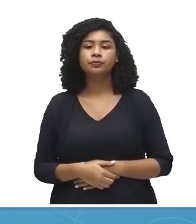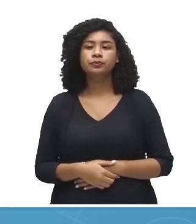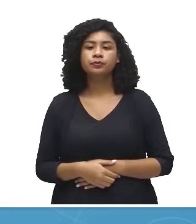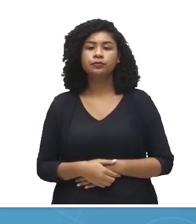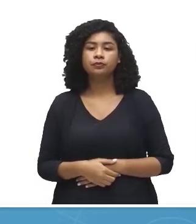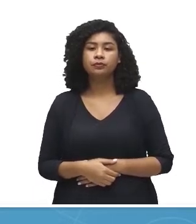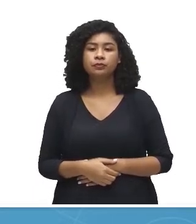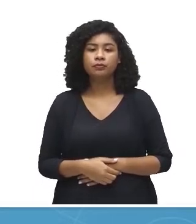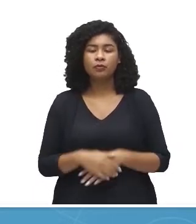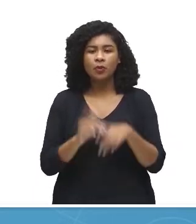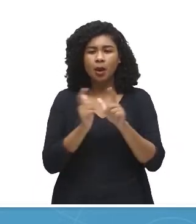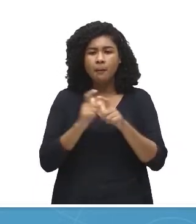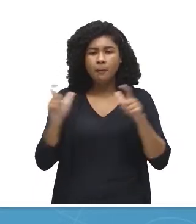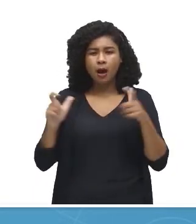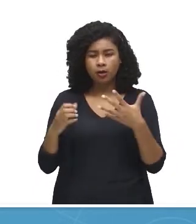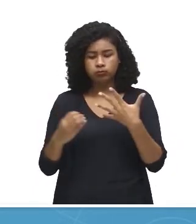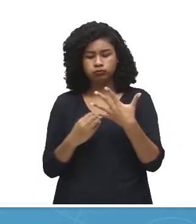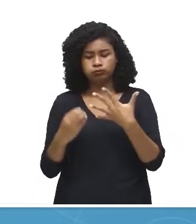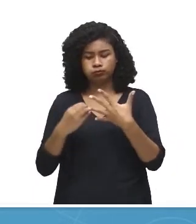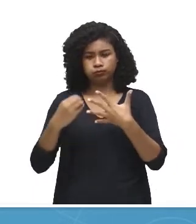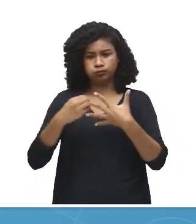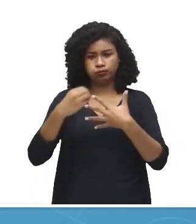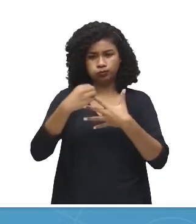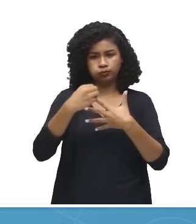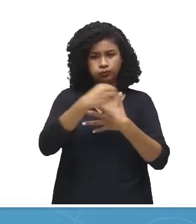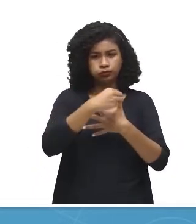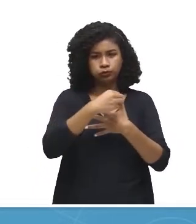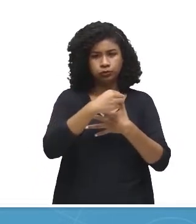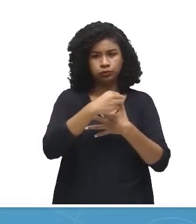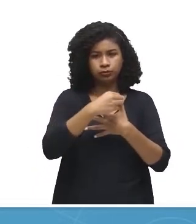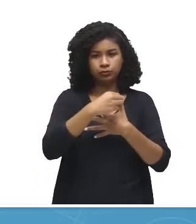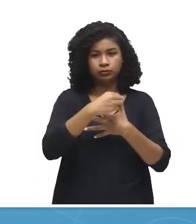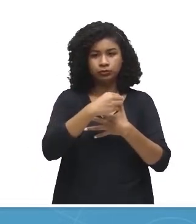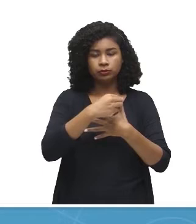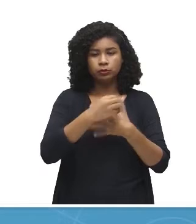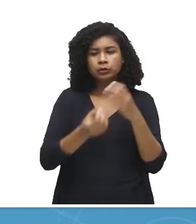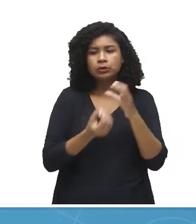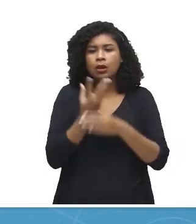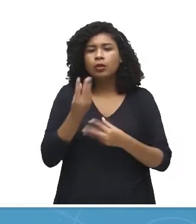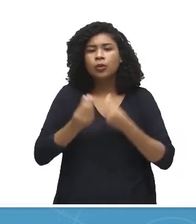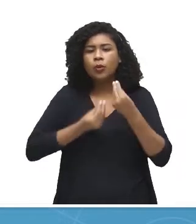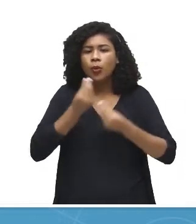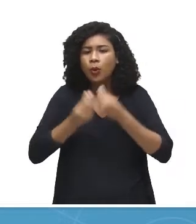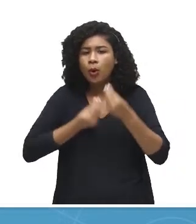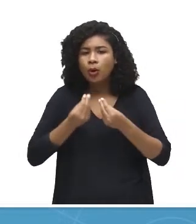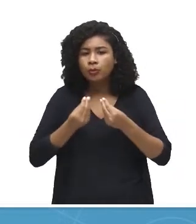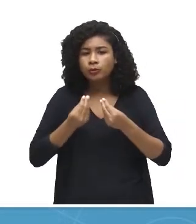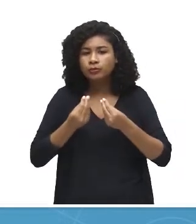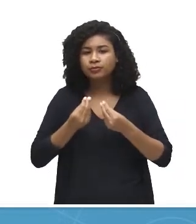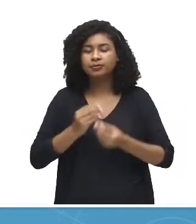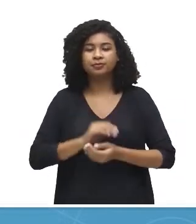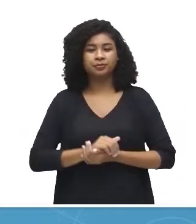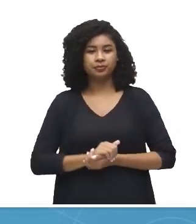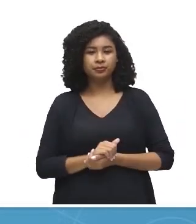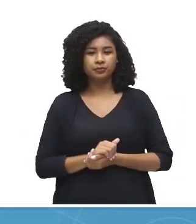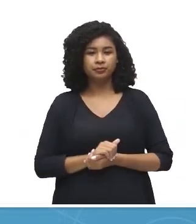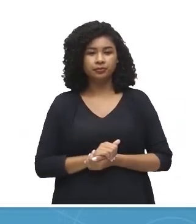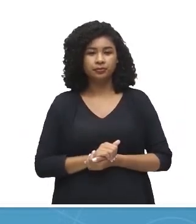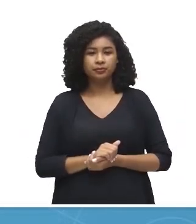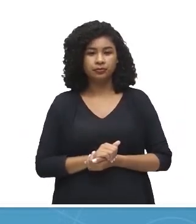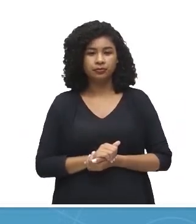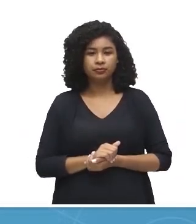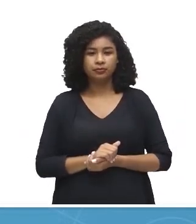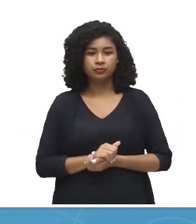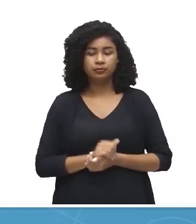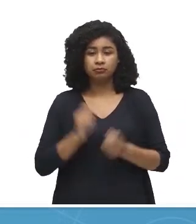Então, a maioria das glândulas do corpo humano são formadas a partir do epitélio glandular. Então, elas podem ser do